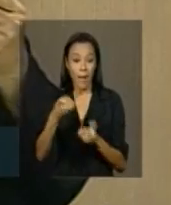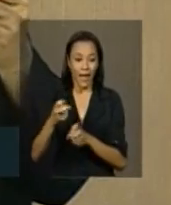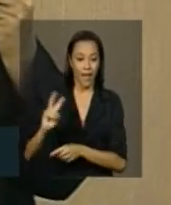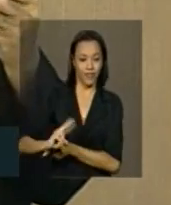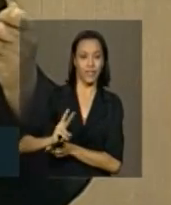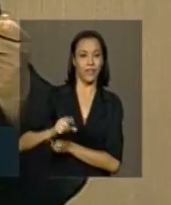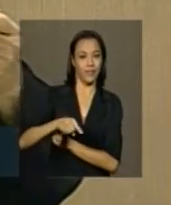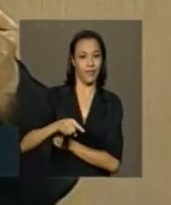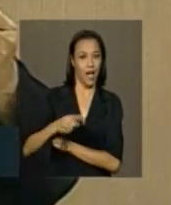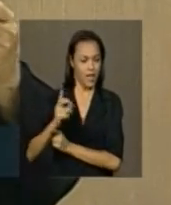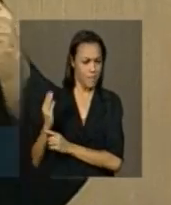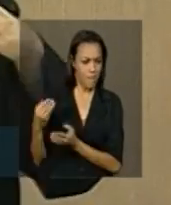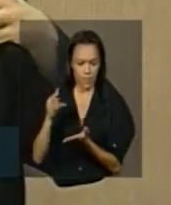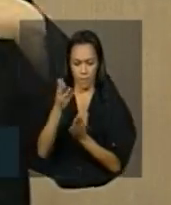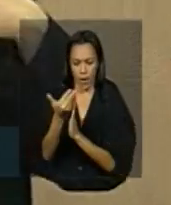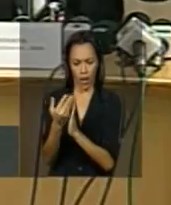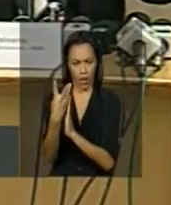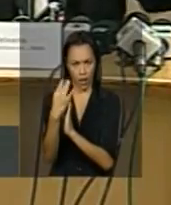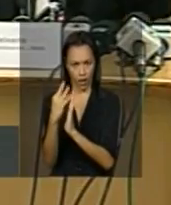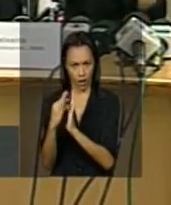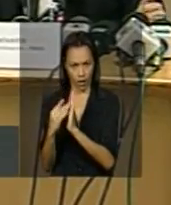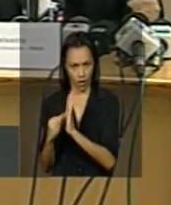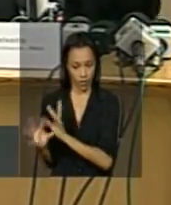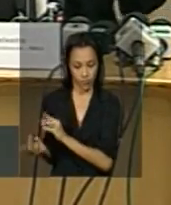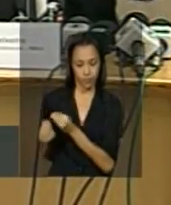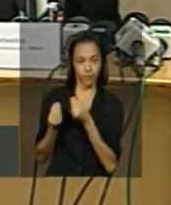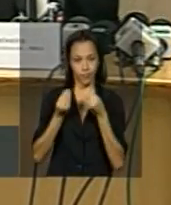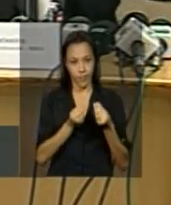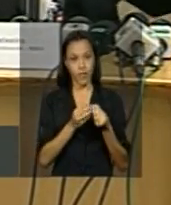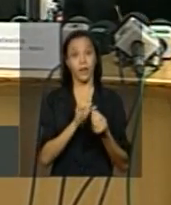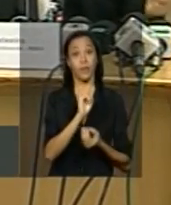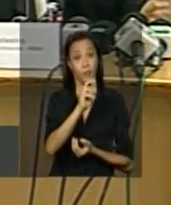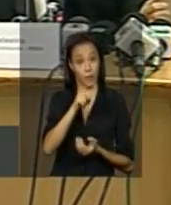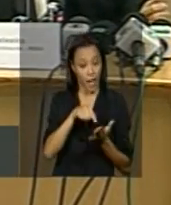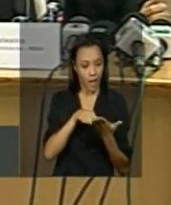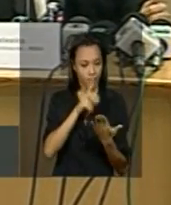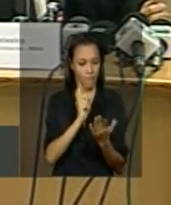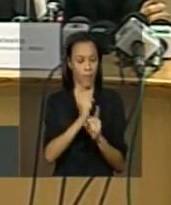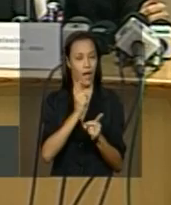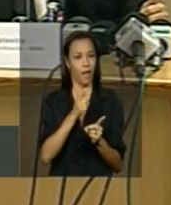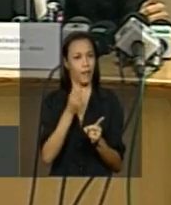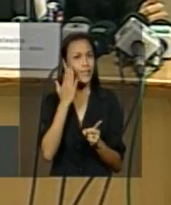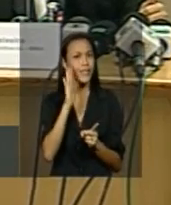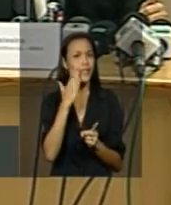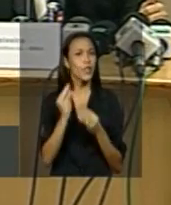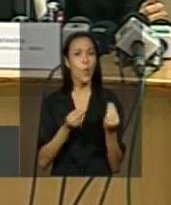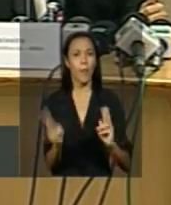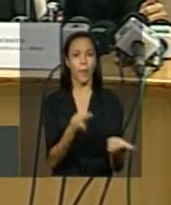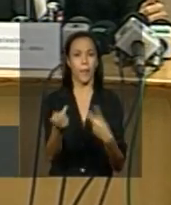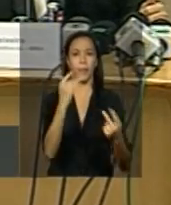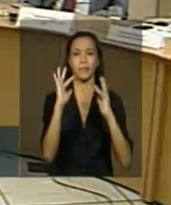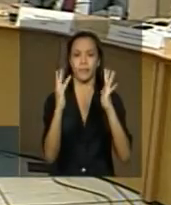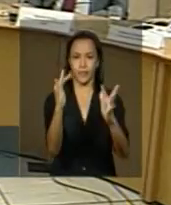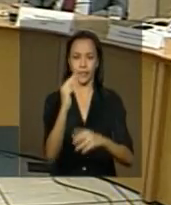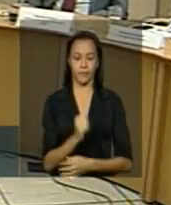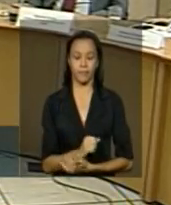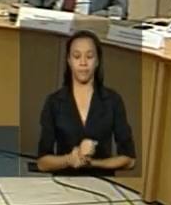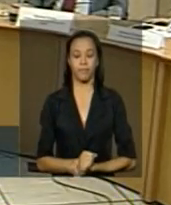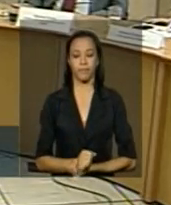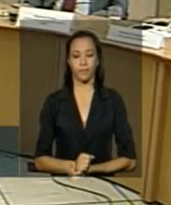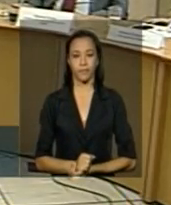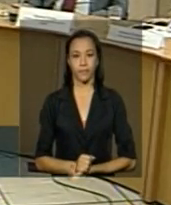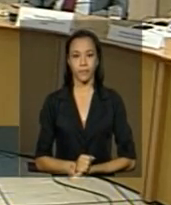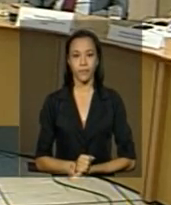fiscalização manda esses dados pro í a gente trabalha esse conjunto juntamente para entender a dinâmica do desmatamento tá bom Paraguaçu prazer